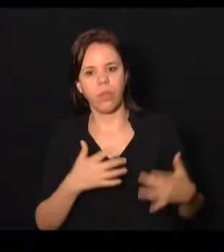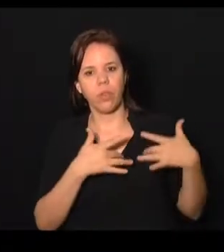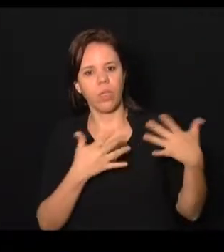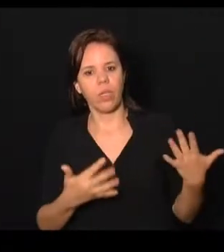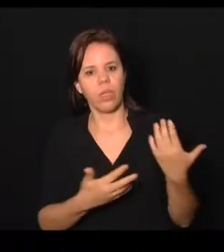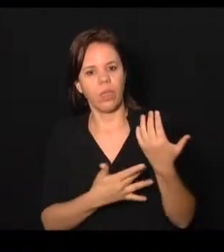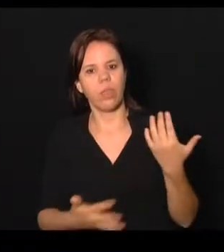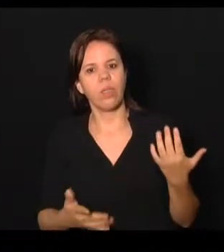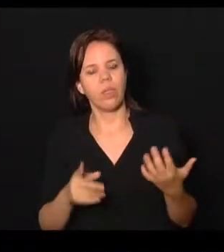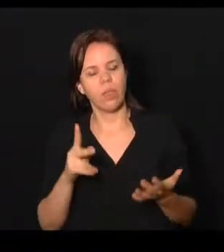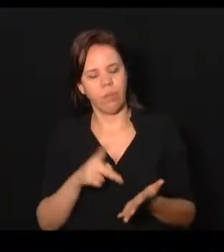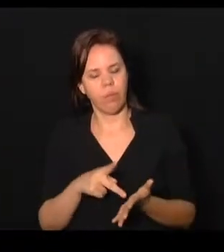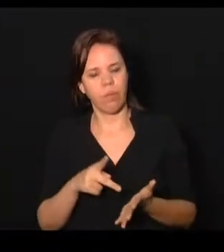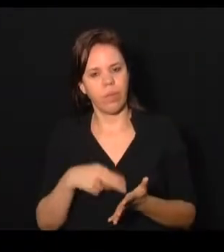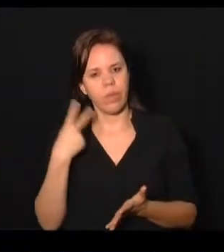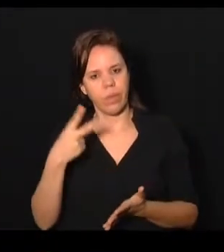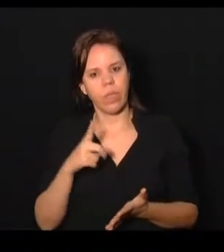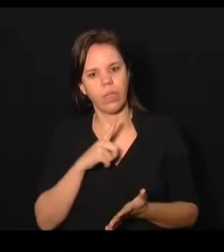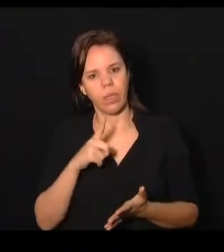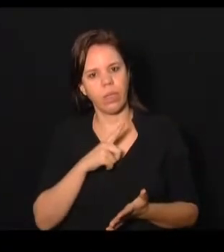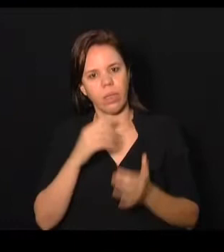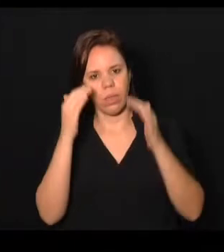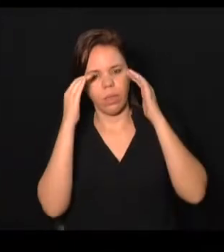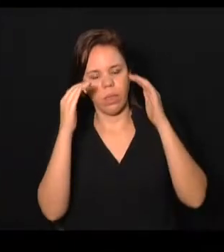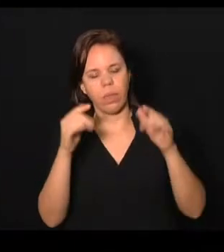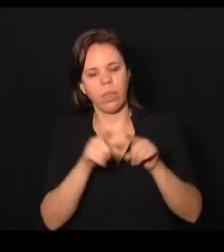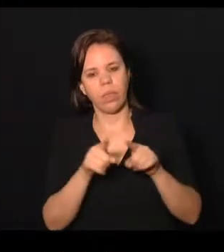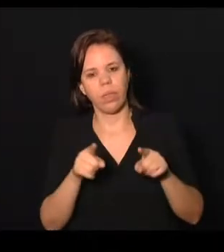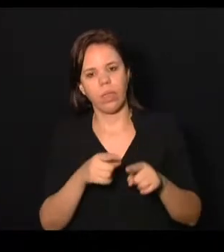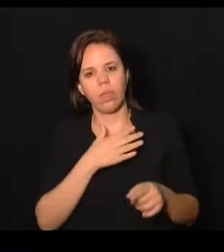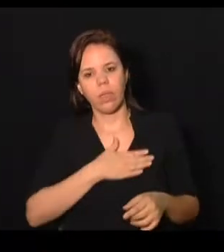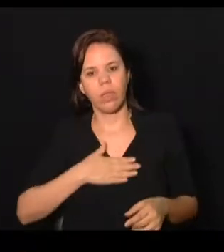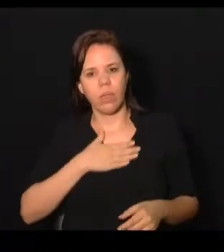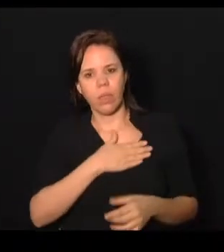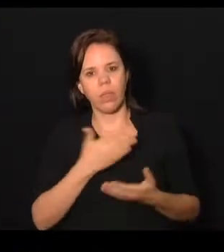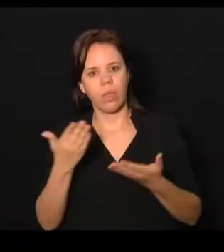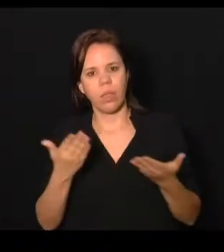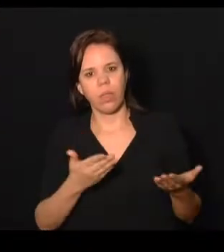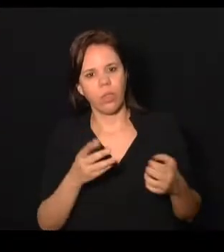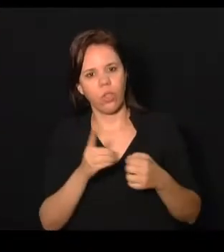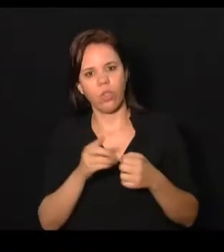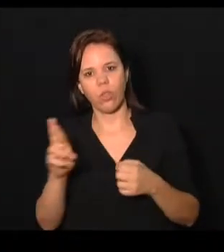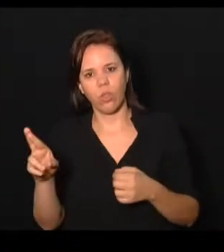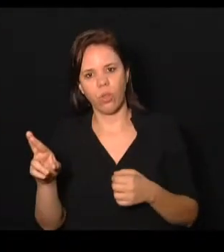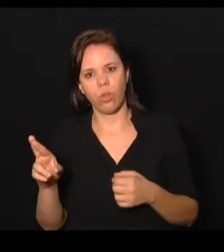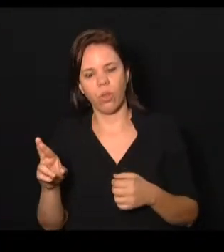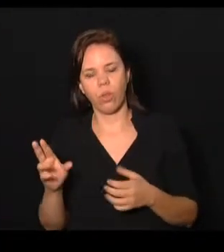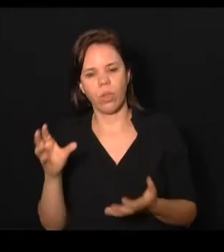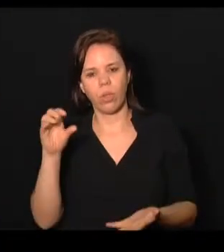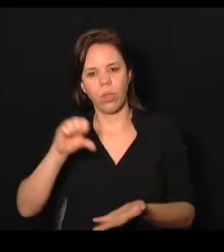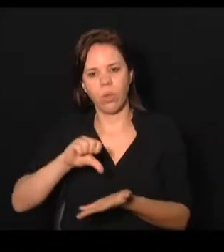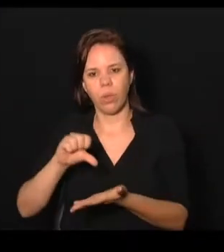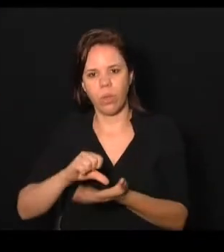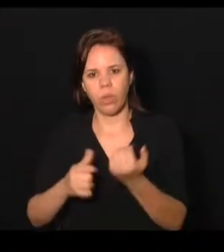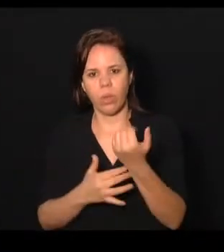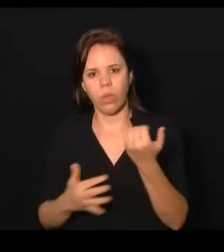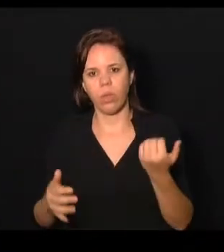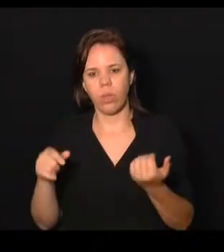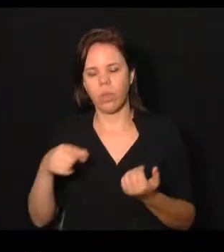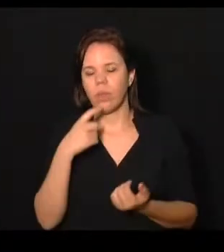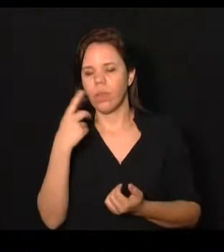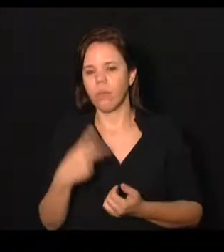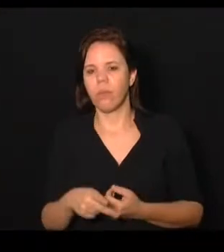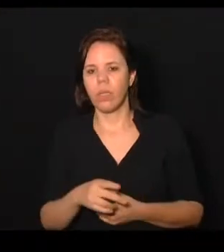Com certeza, nós tivemos, né, a honra de receber a doutora Acácira, do Centro de Hematologia e Hemoterapia de